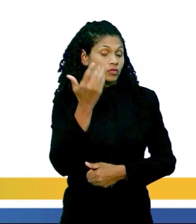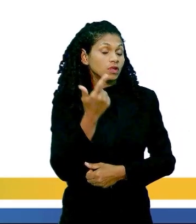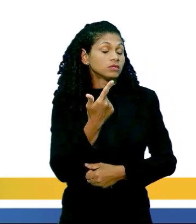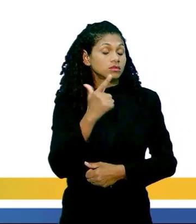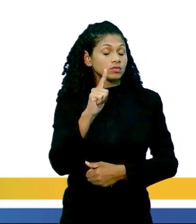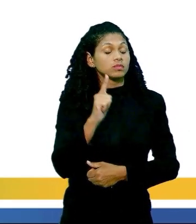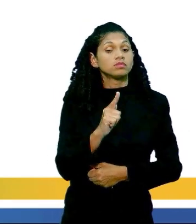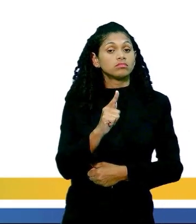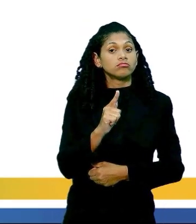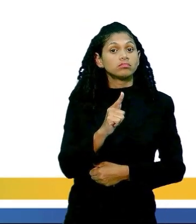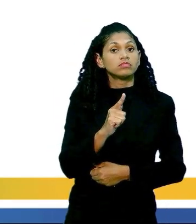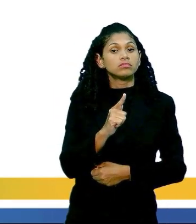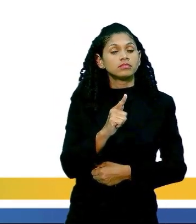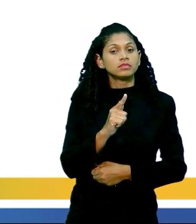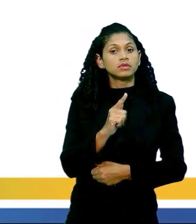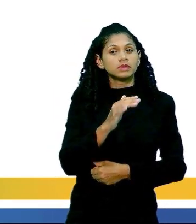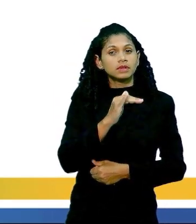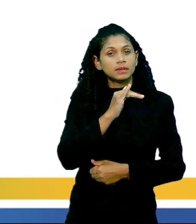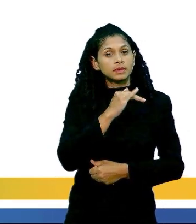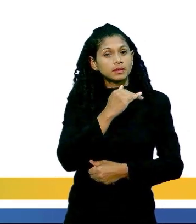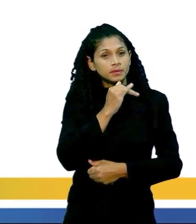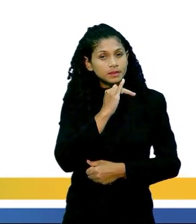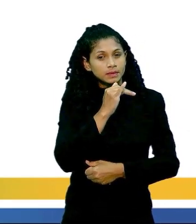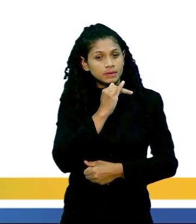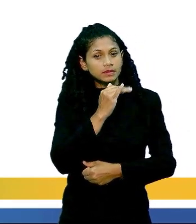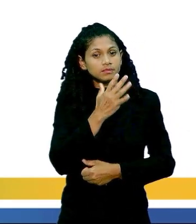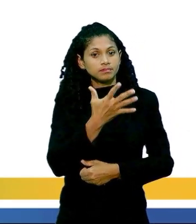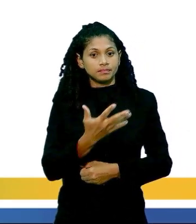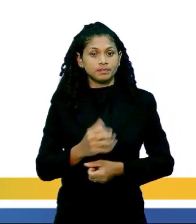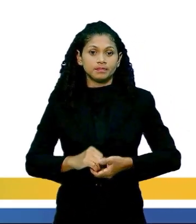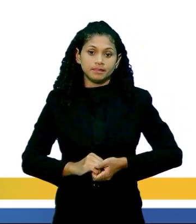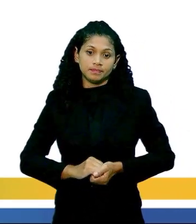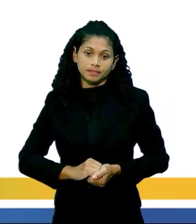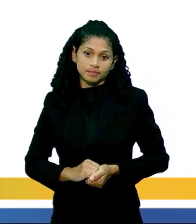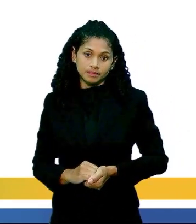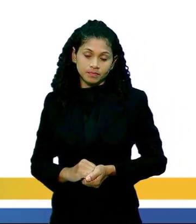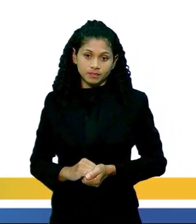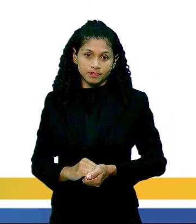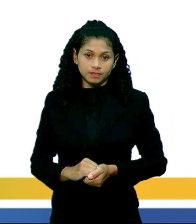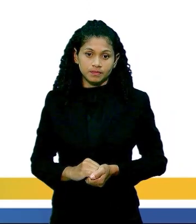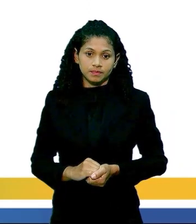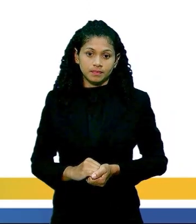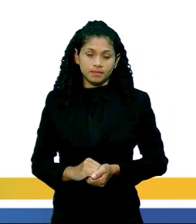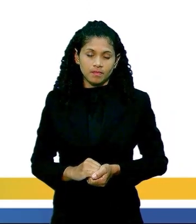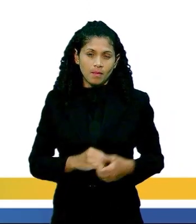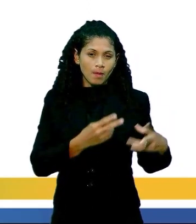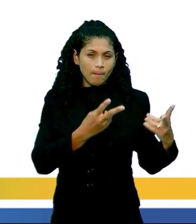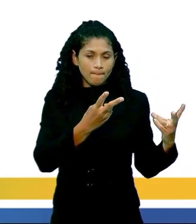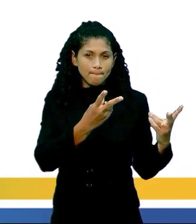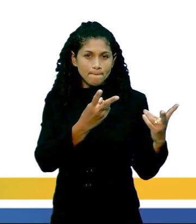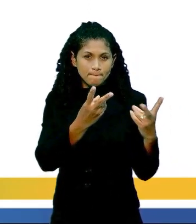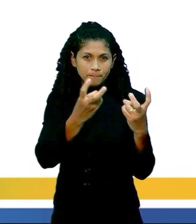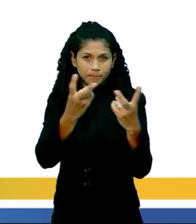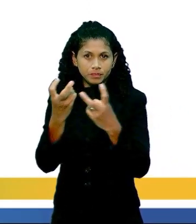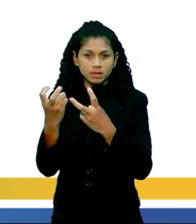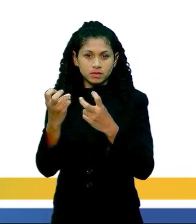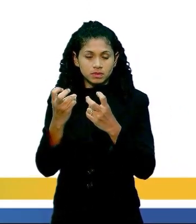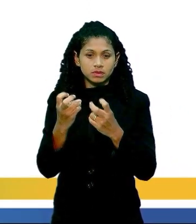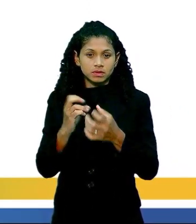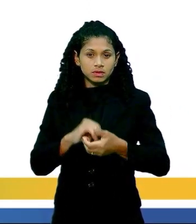exemplos de sucessão halogênica. Vamos adiante. Vocês percebam no